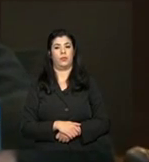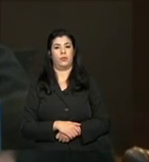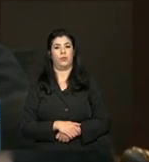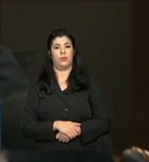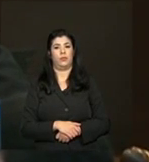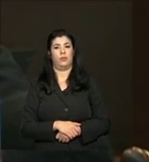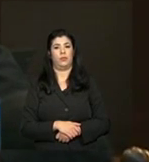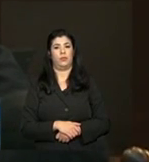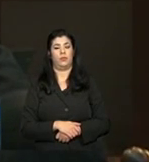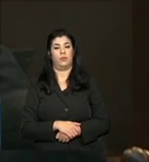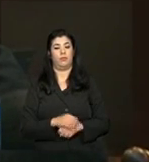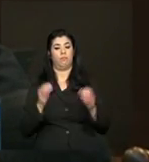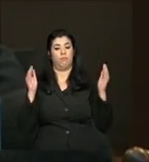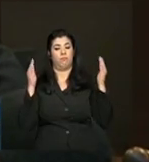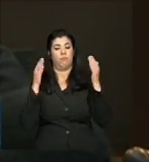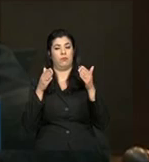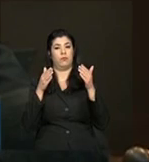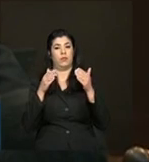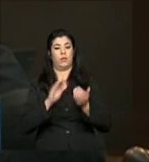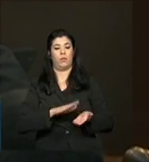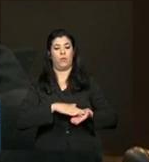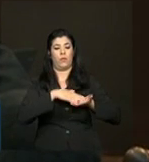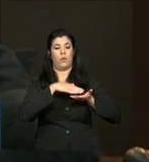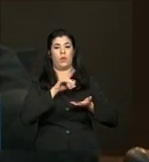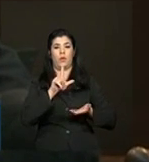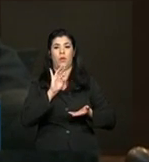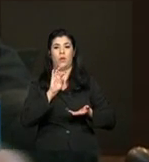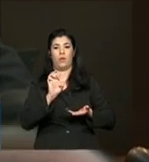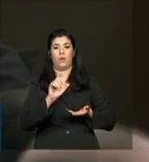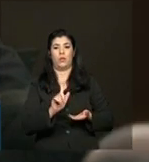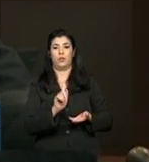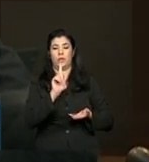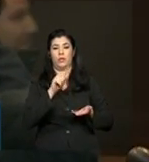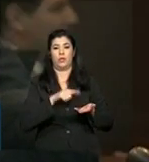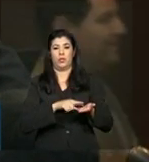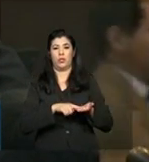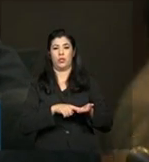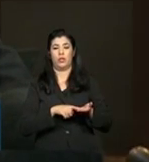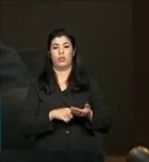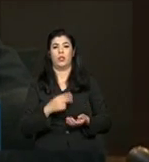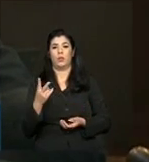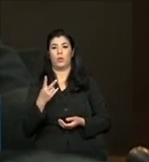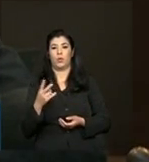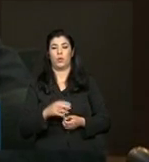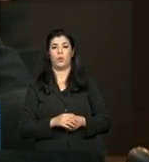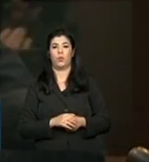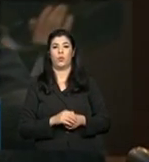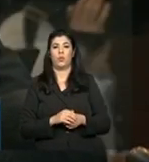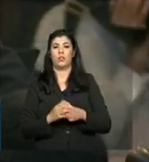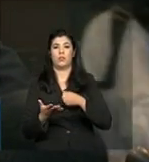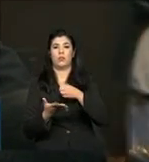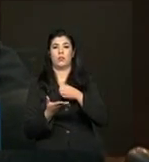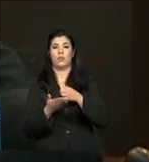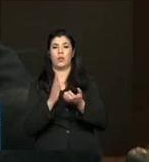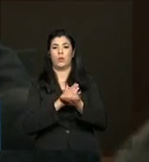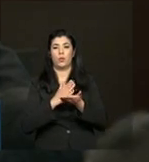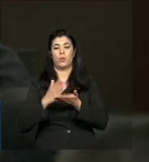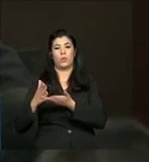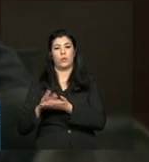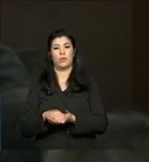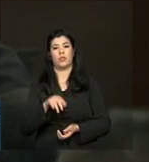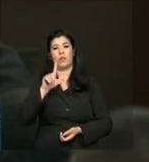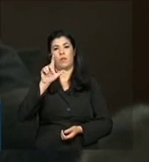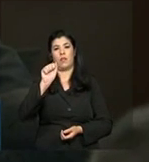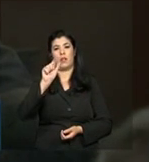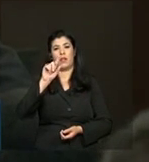Atenção para a realização do leilão do lote G, composto por subestações Palmas e Lajeado, linha de transmissão